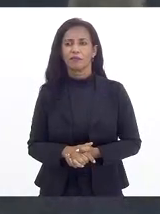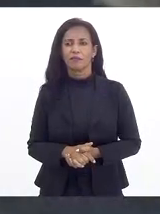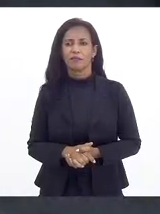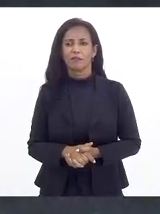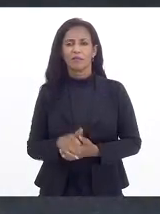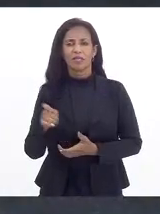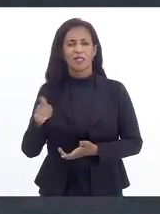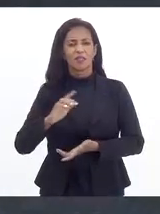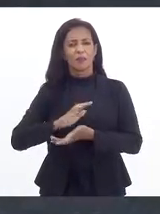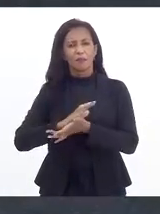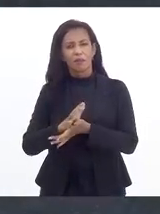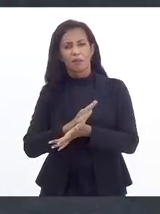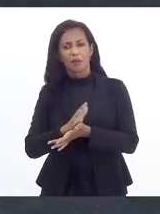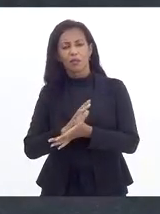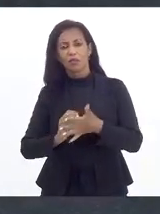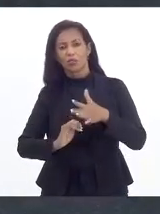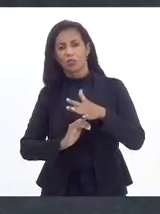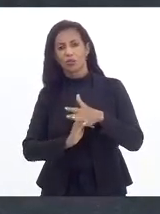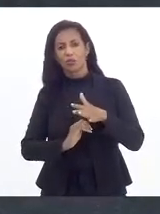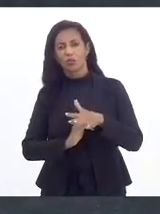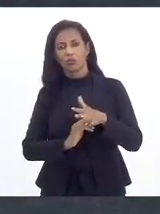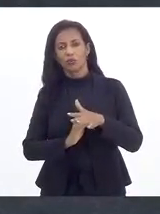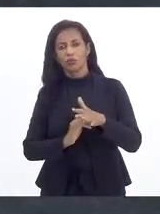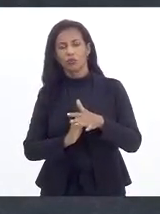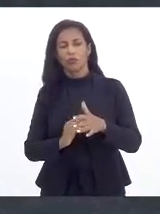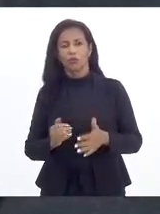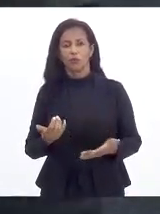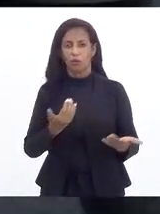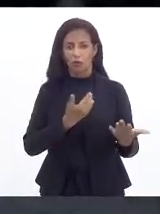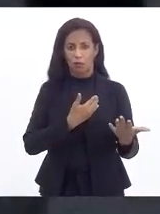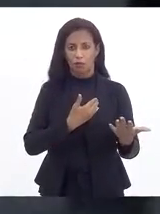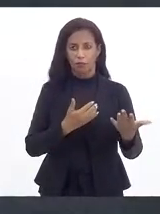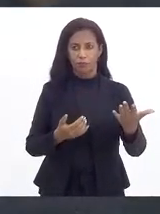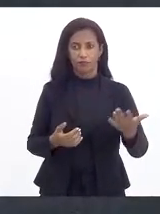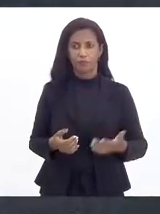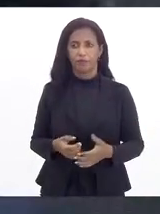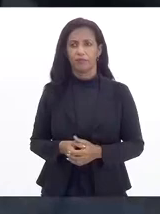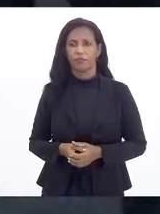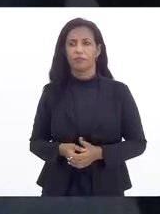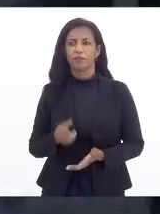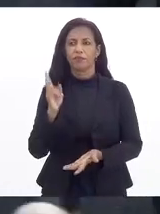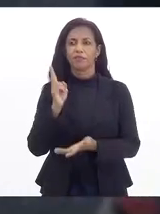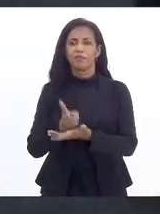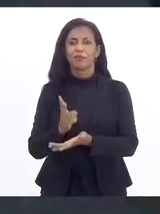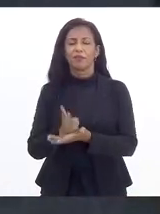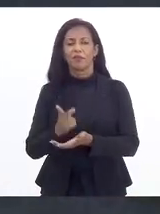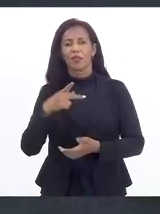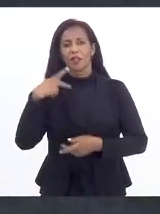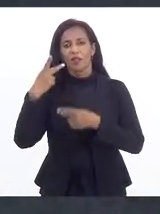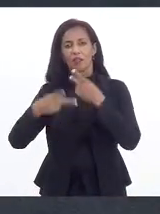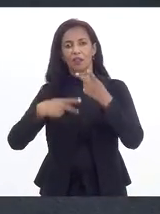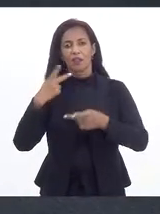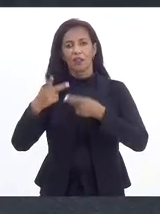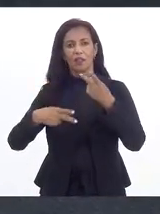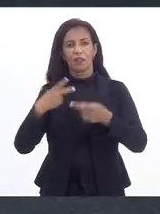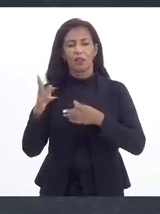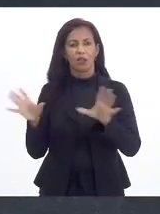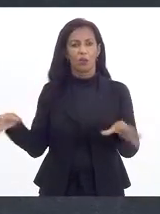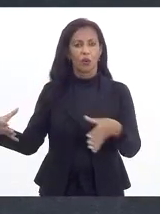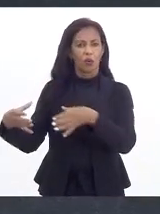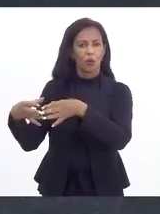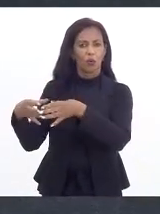esse preconceito institucional que o colega falou aqui é a mesma coisa que falar que em